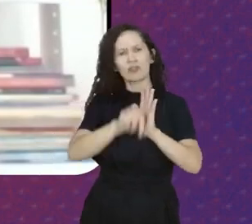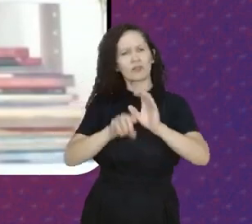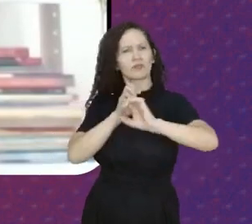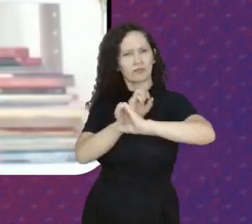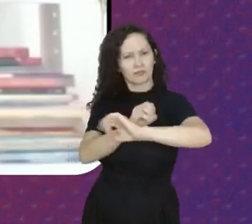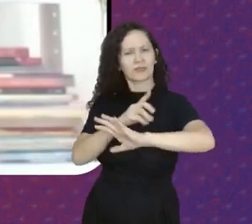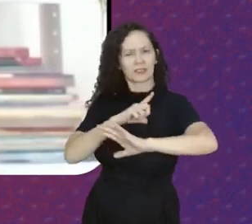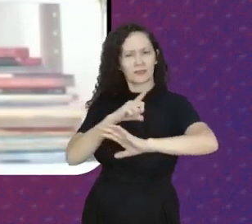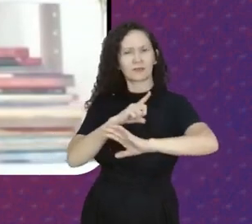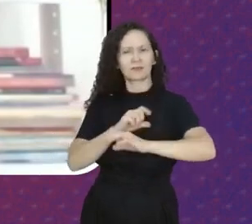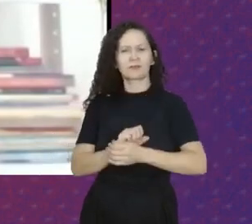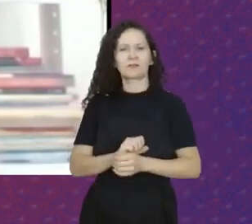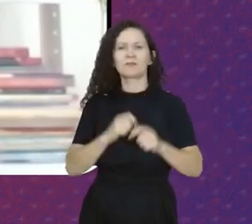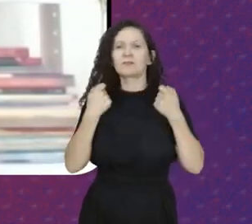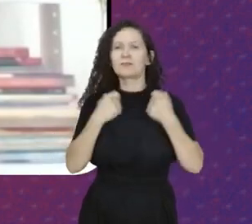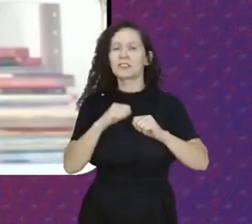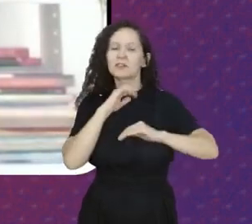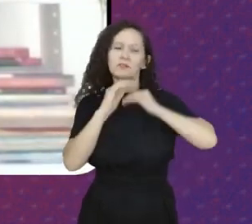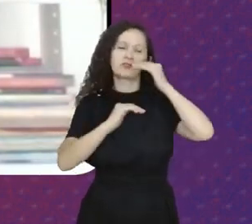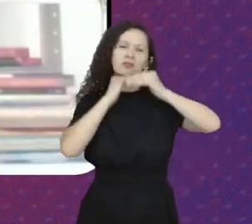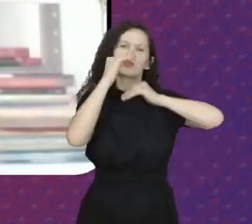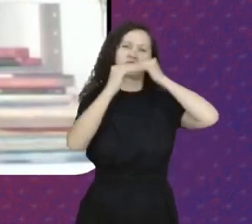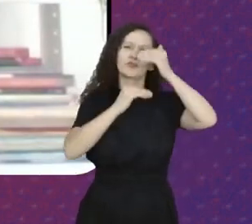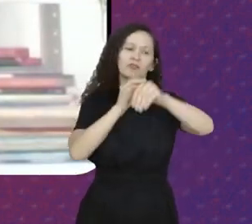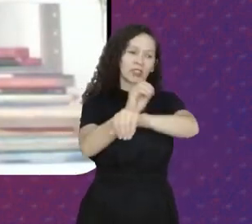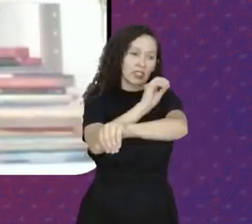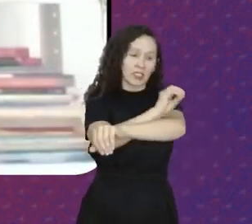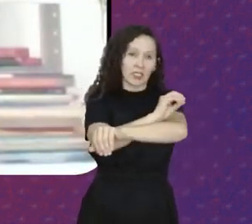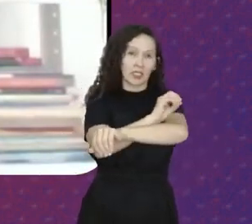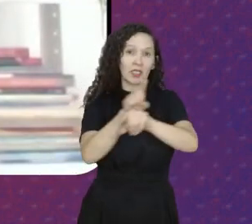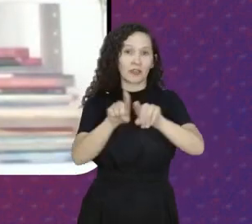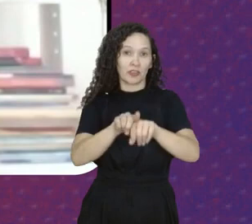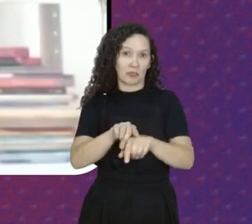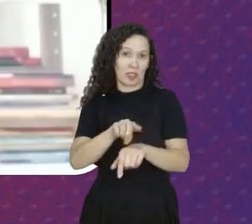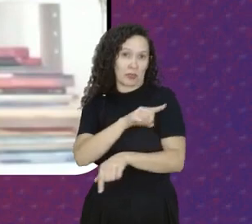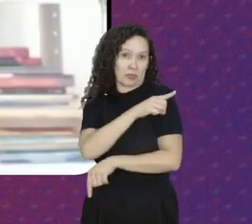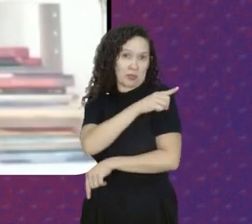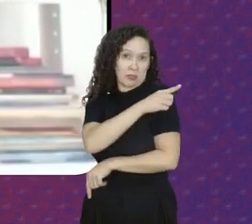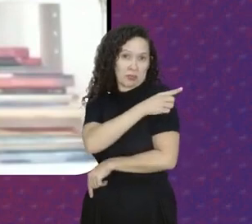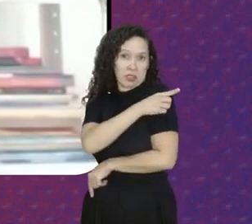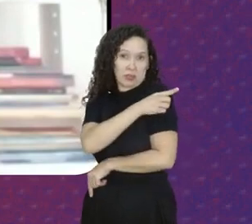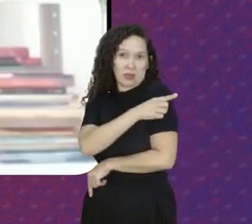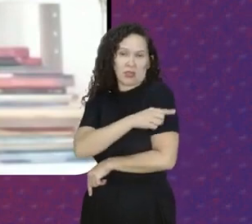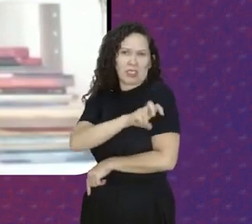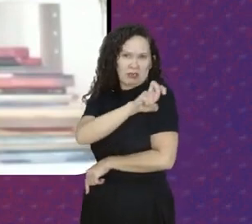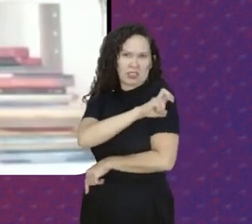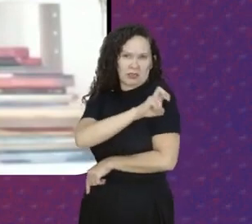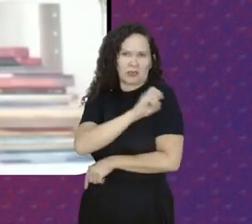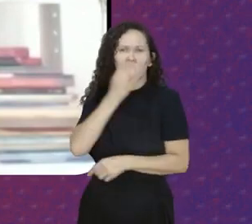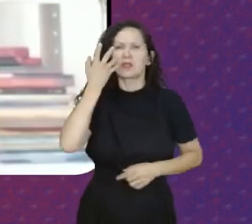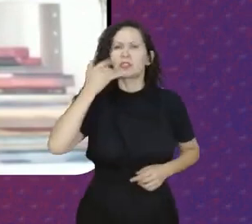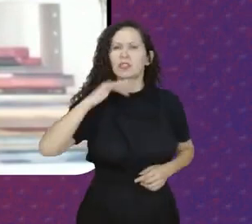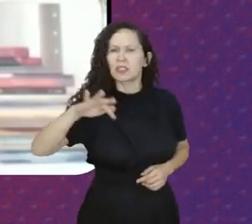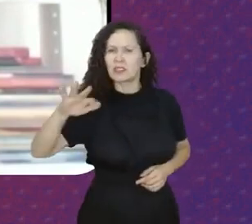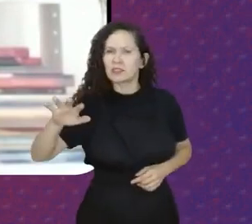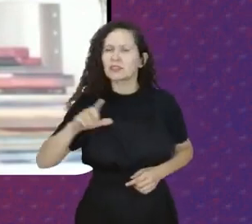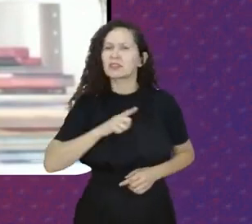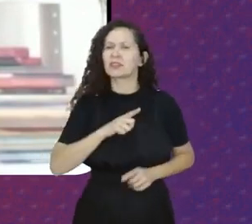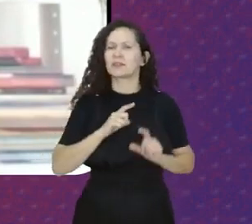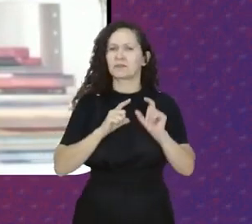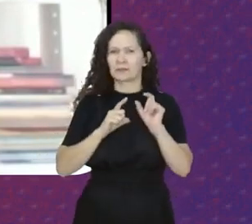educação, que deve ser desenvolvida em creches e pré-escolas. Esta criança tem,